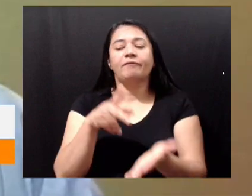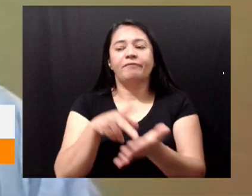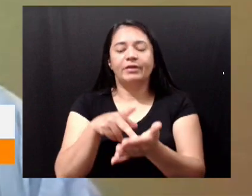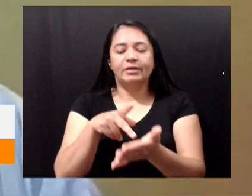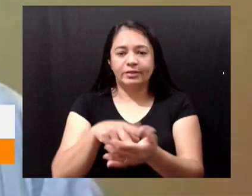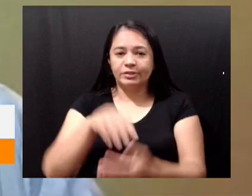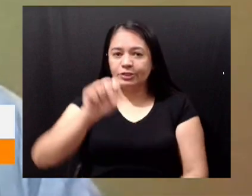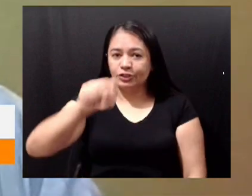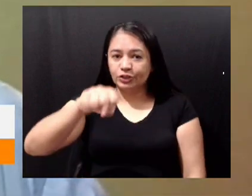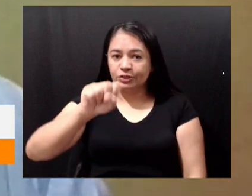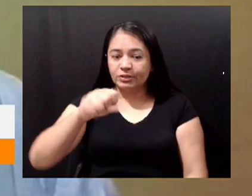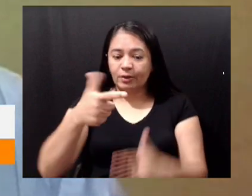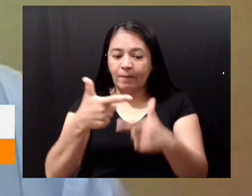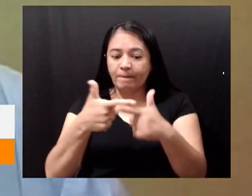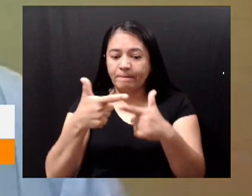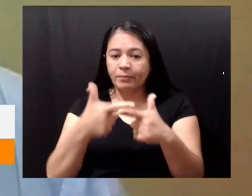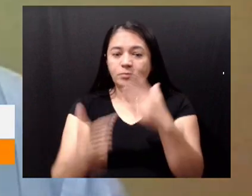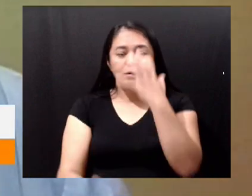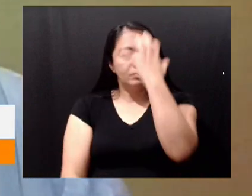seríssimo de saúde Hum.